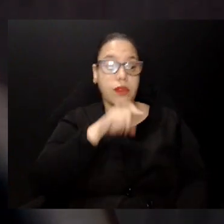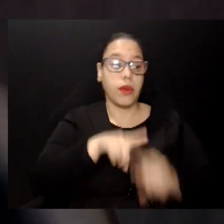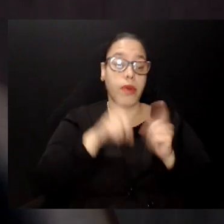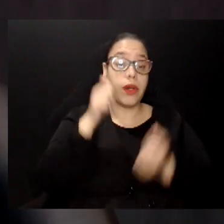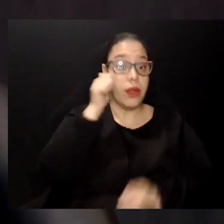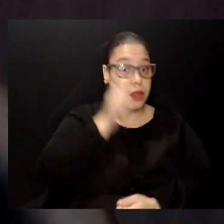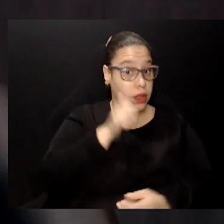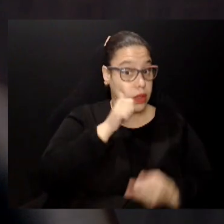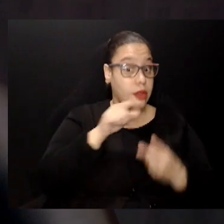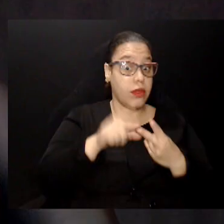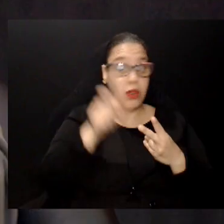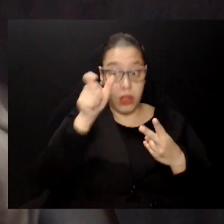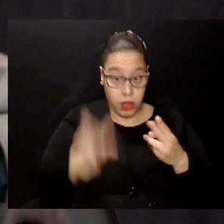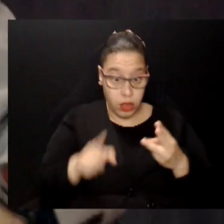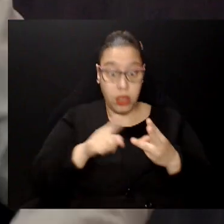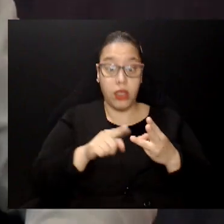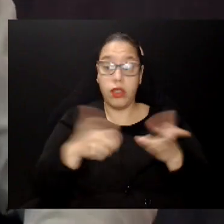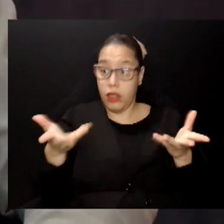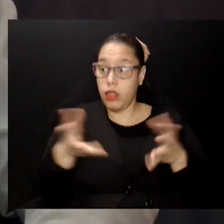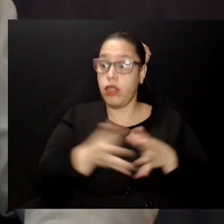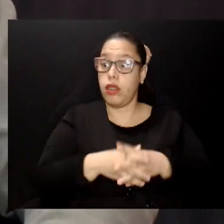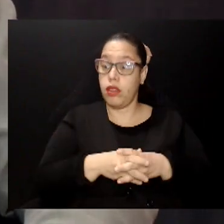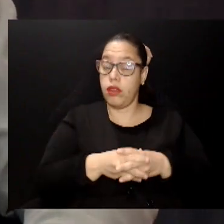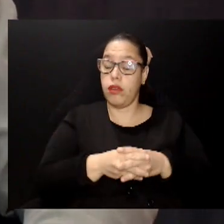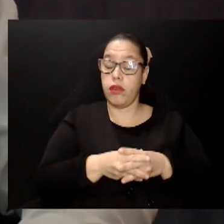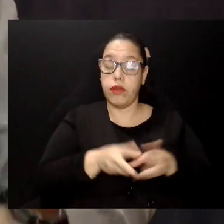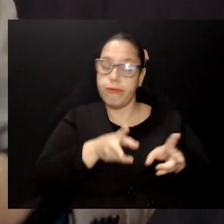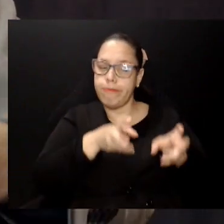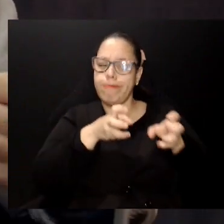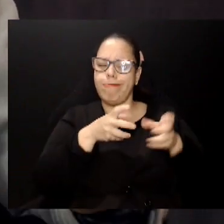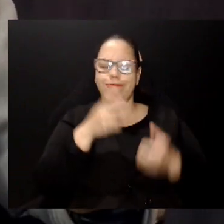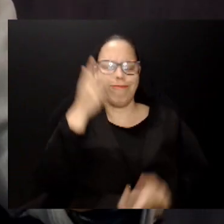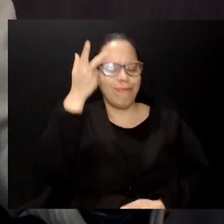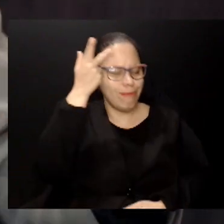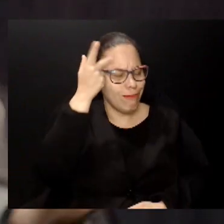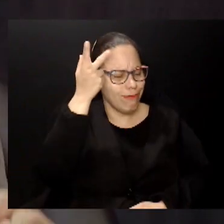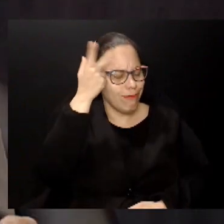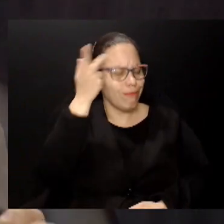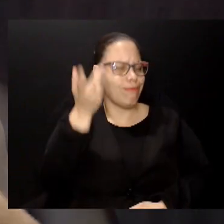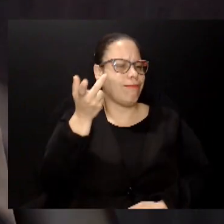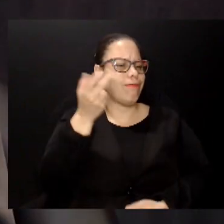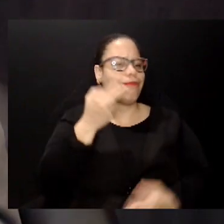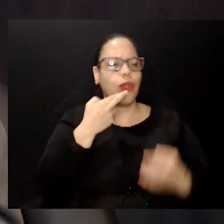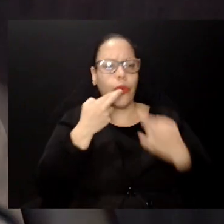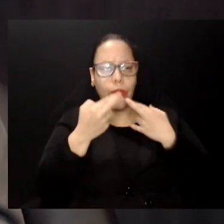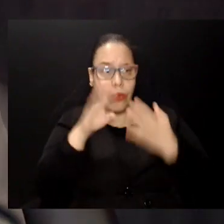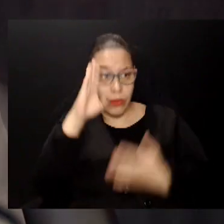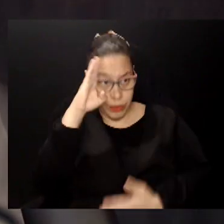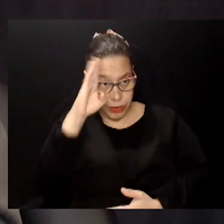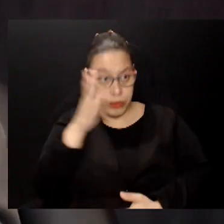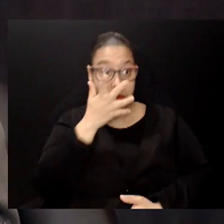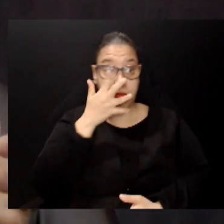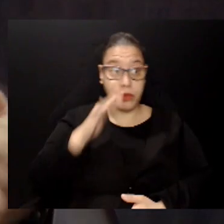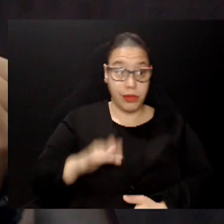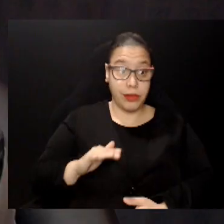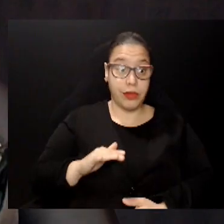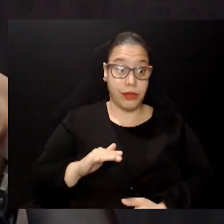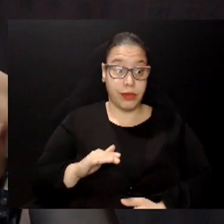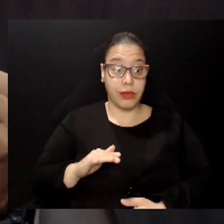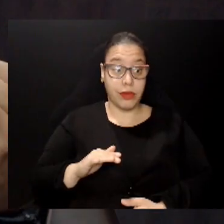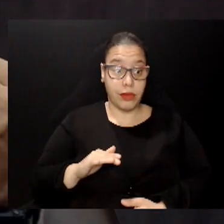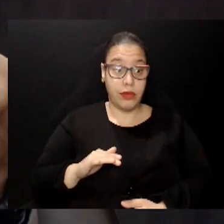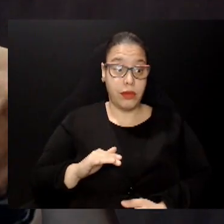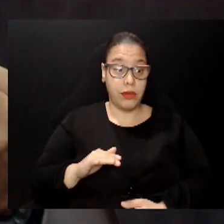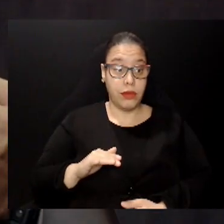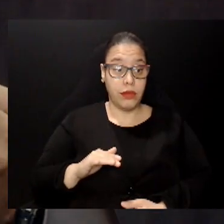você também faz parte da sua identidade. E eu percebo assim que é muito comum, muitos relacionamentos, principalmente quando a criança é pequena, que ali é um